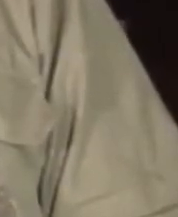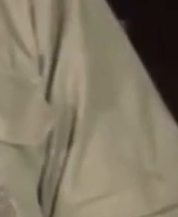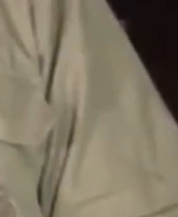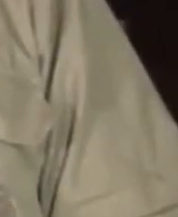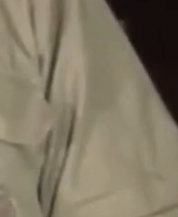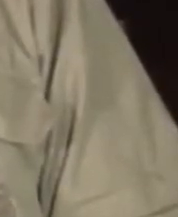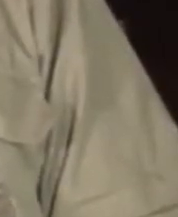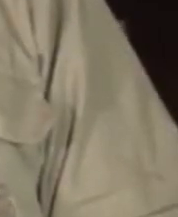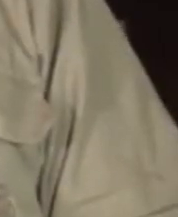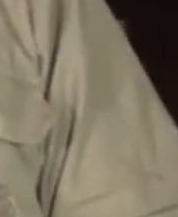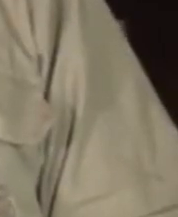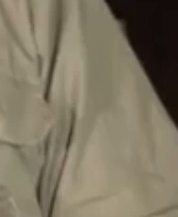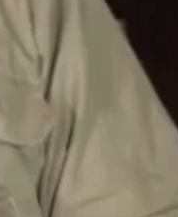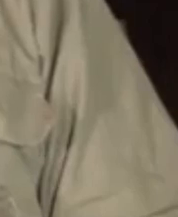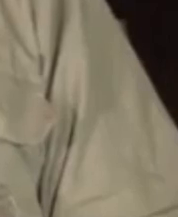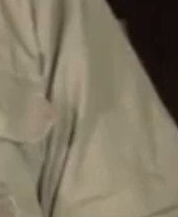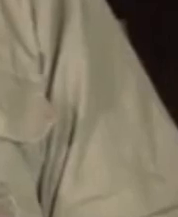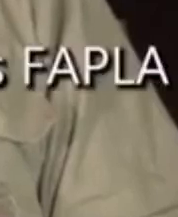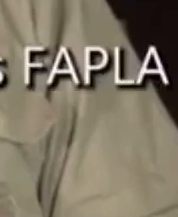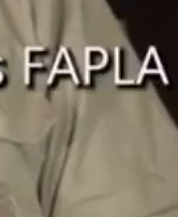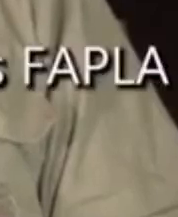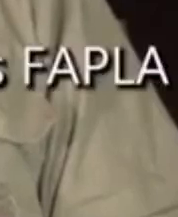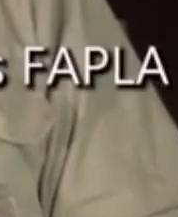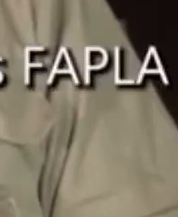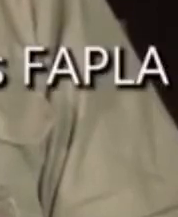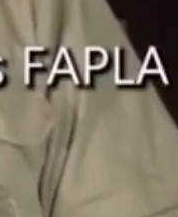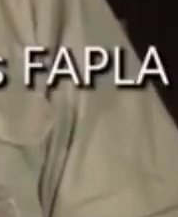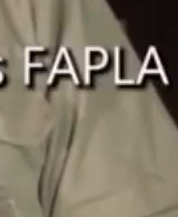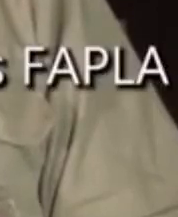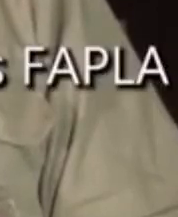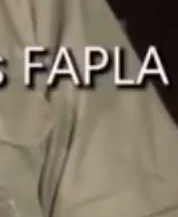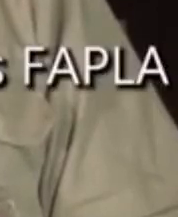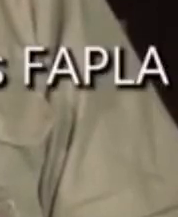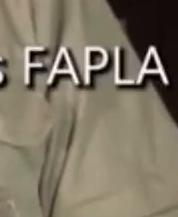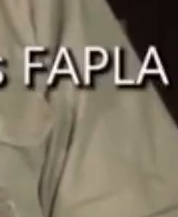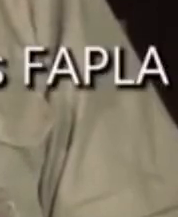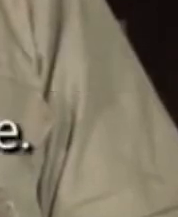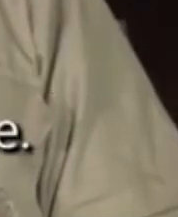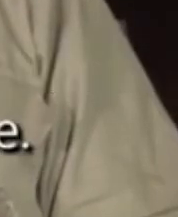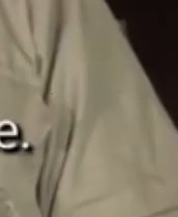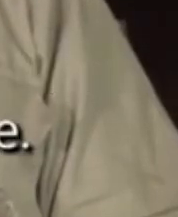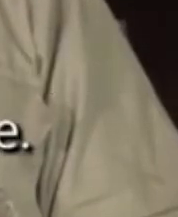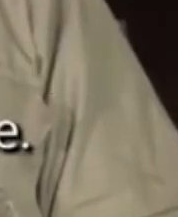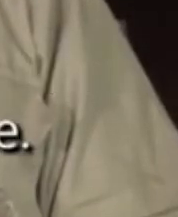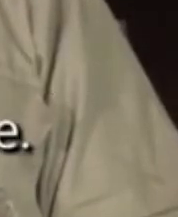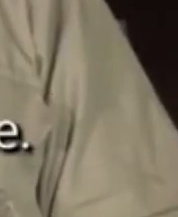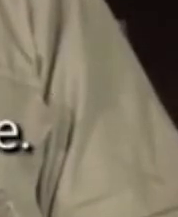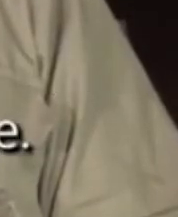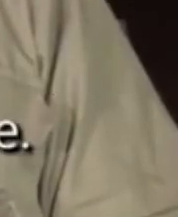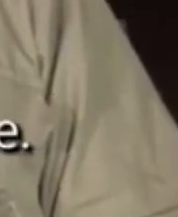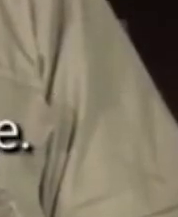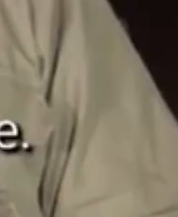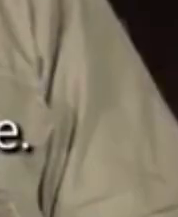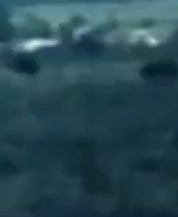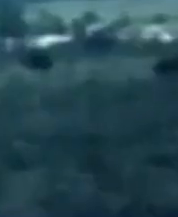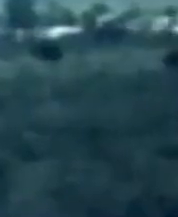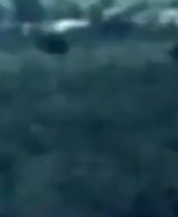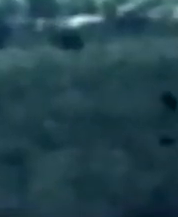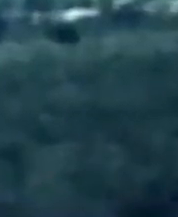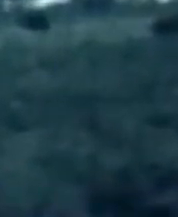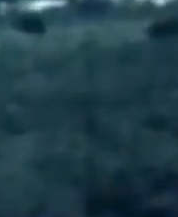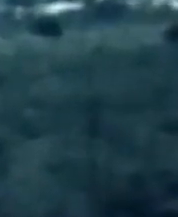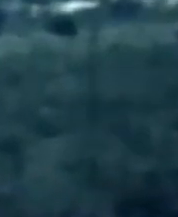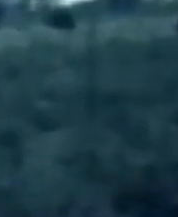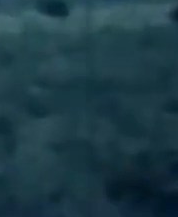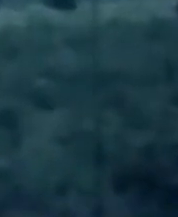rio Huitó e posicionaram-se nas linhas das três brigadas, onde estavam as três brigadas, e o grupo tático na cabeça de ponte.